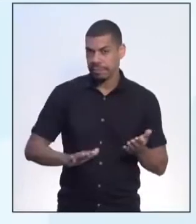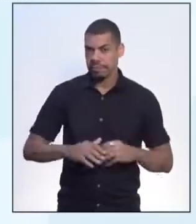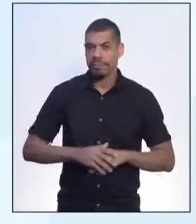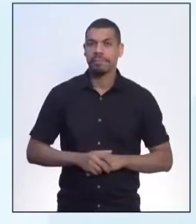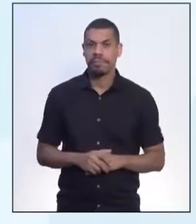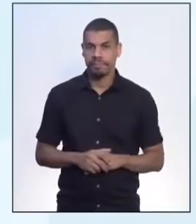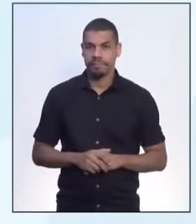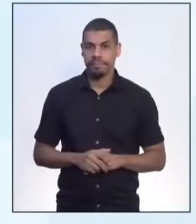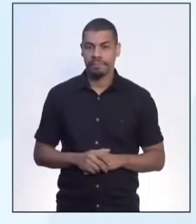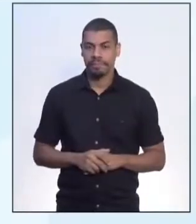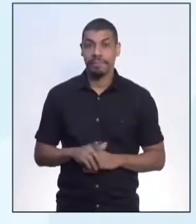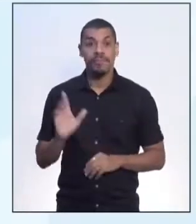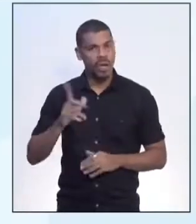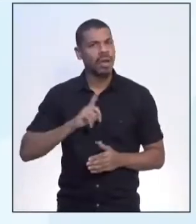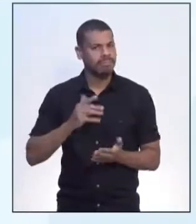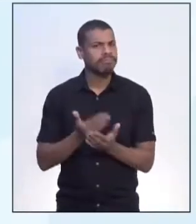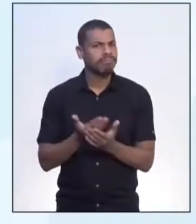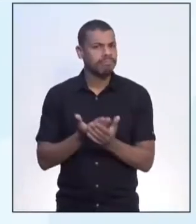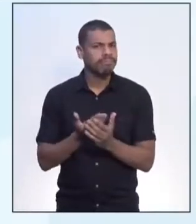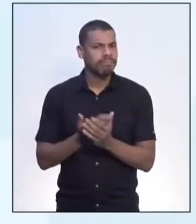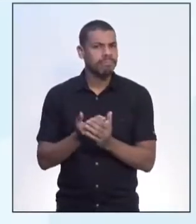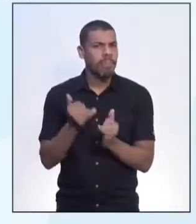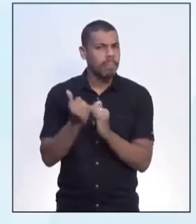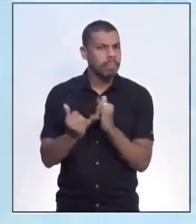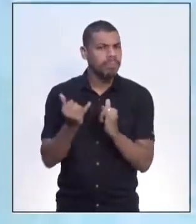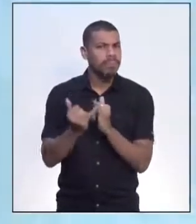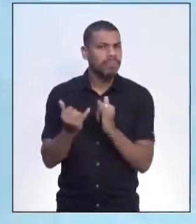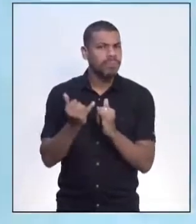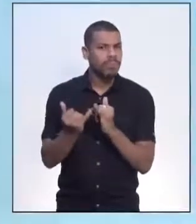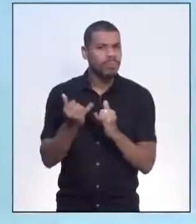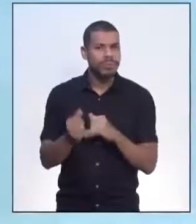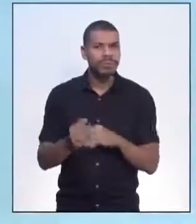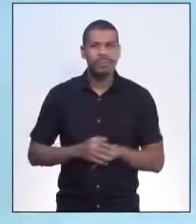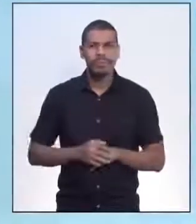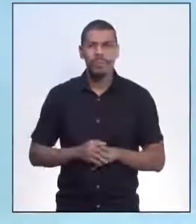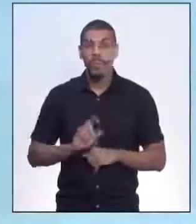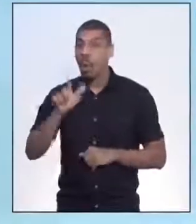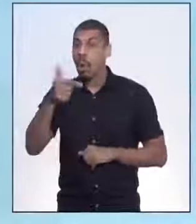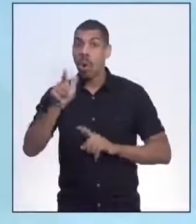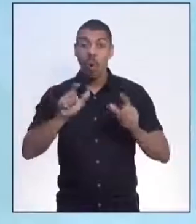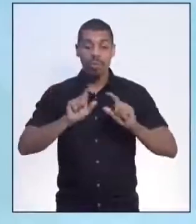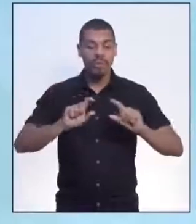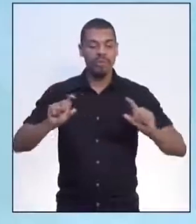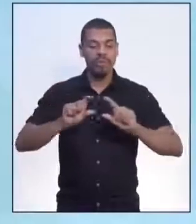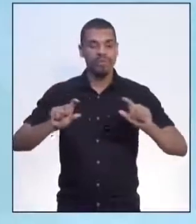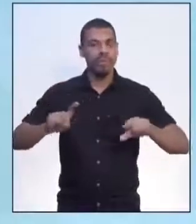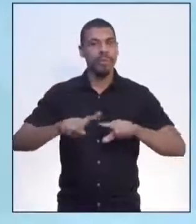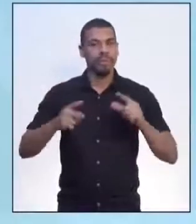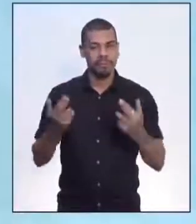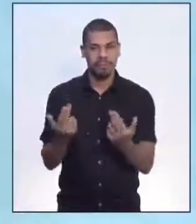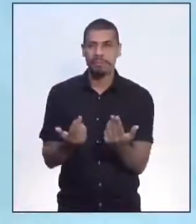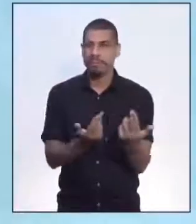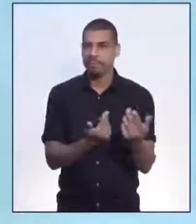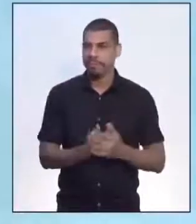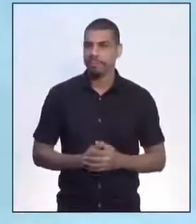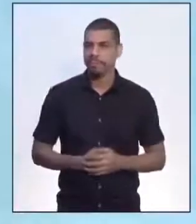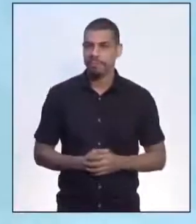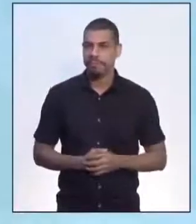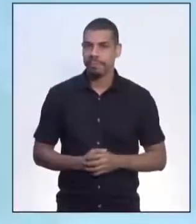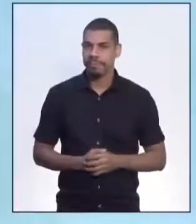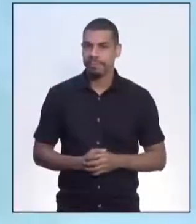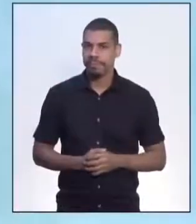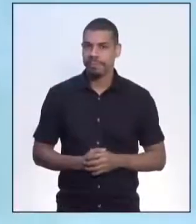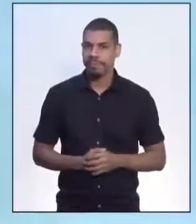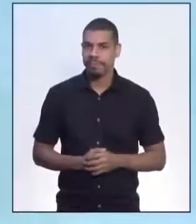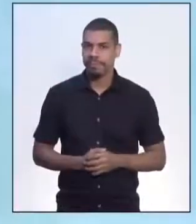bem parecido. Né? Bem parecido com esse. Eu usei outras frases, mas foi bem parecido. Eu vou dar 1 minuto